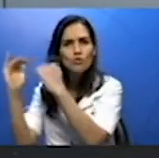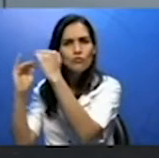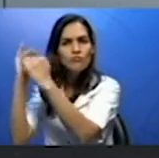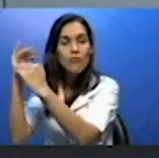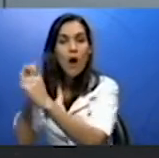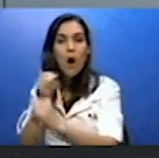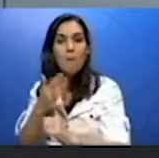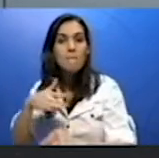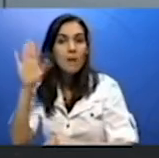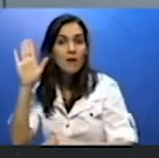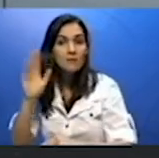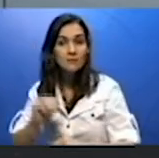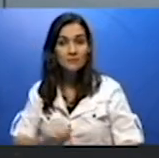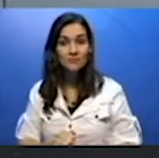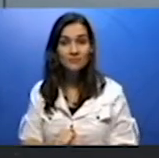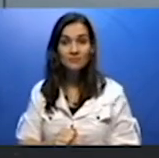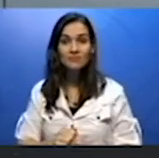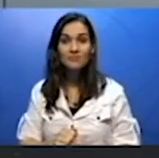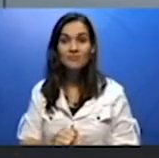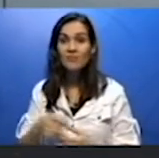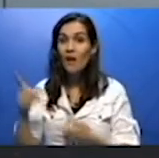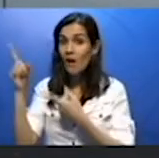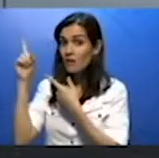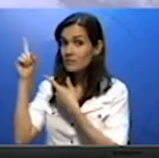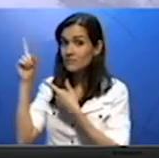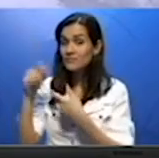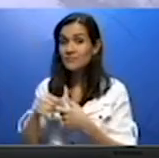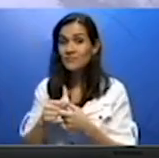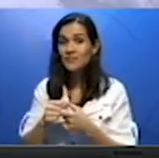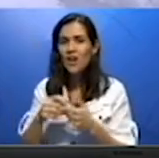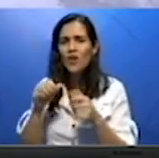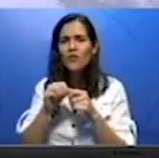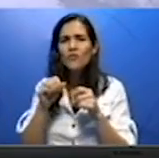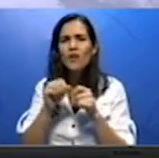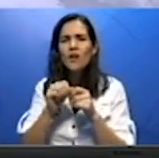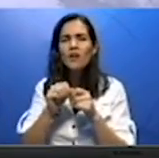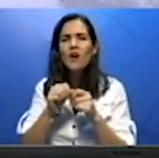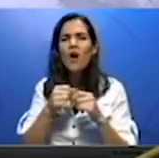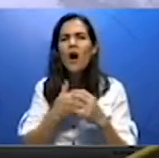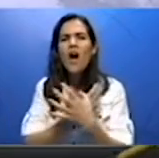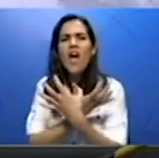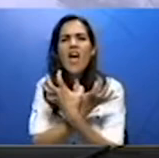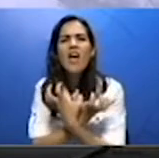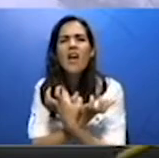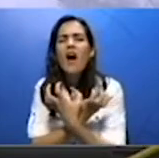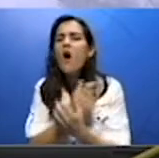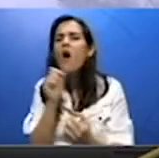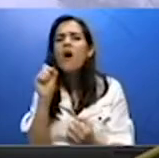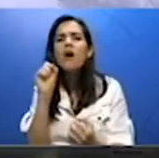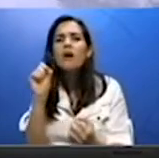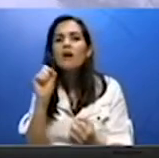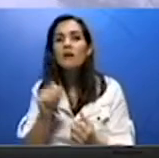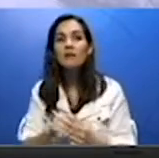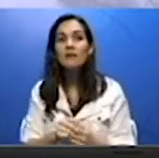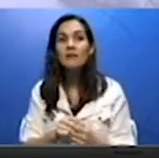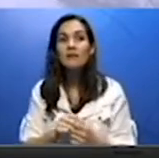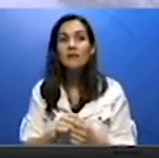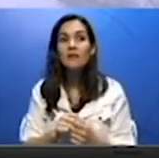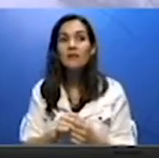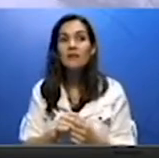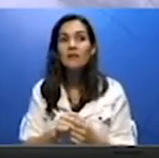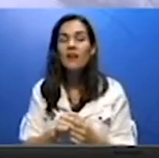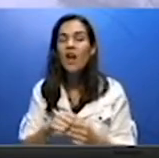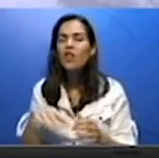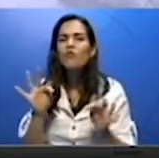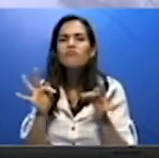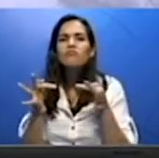evolutiva a nessa figura Eu apresento uma filogenia do reino animal onde os cordados precisa